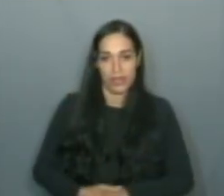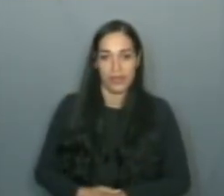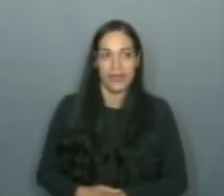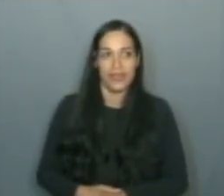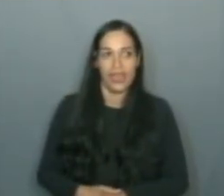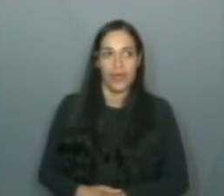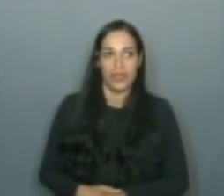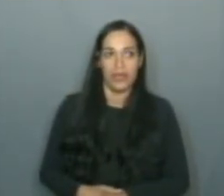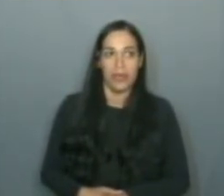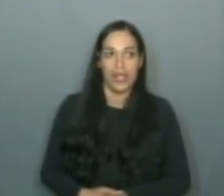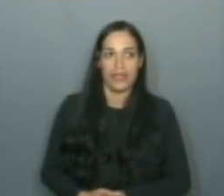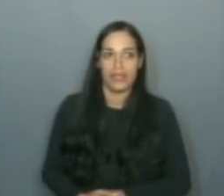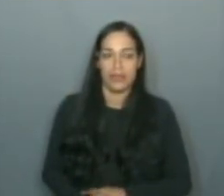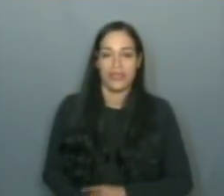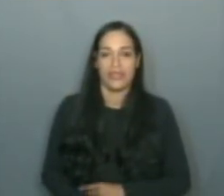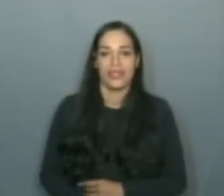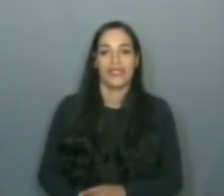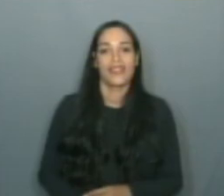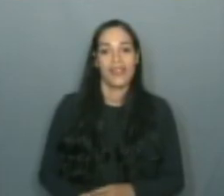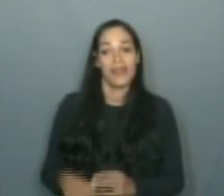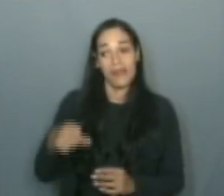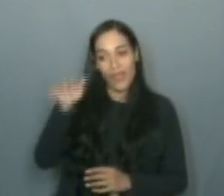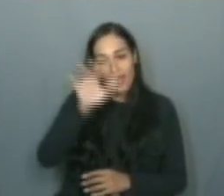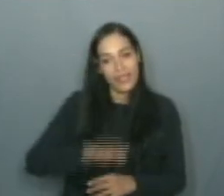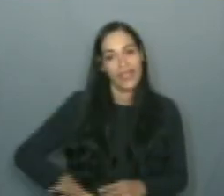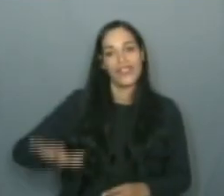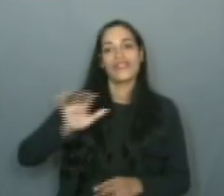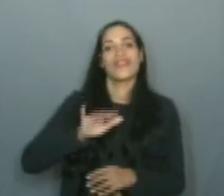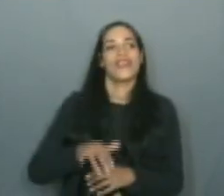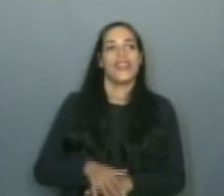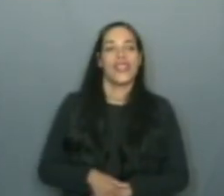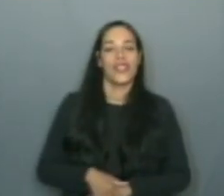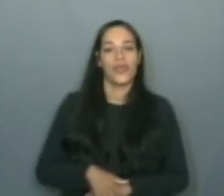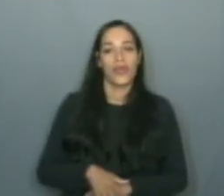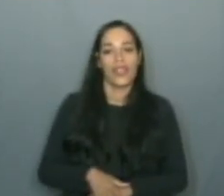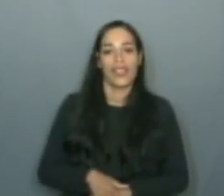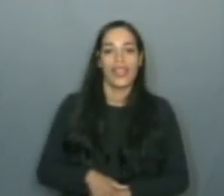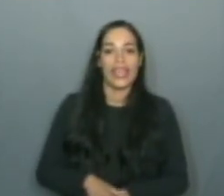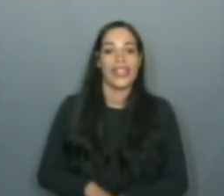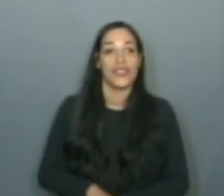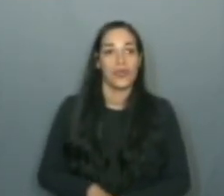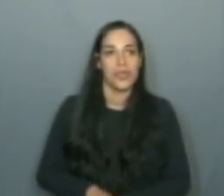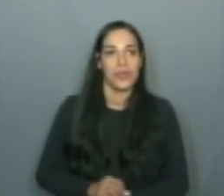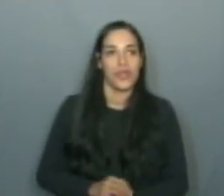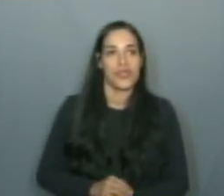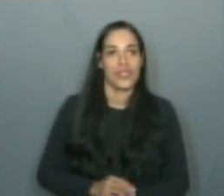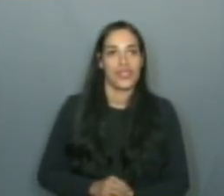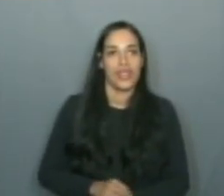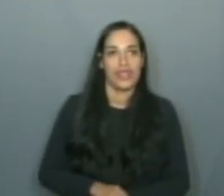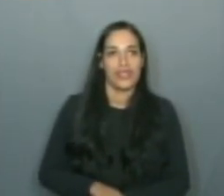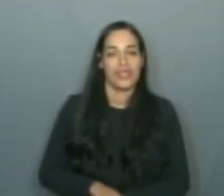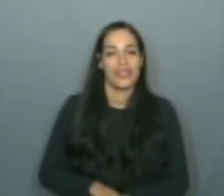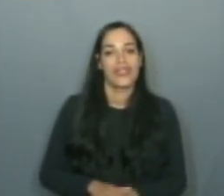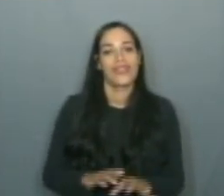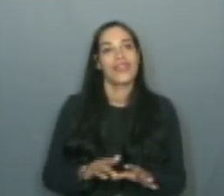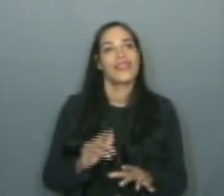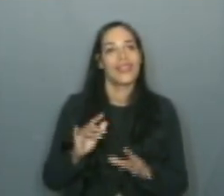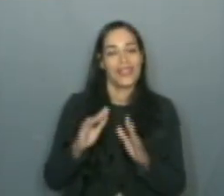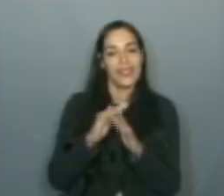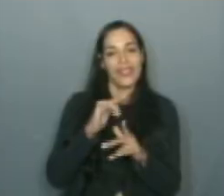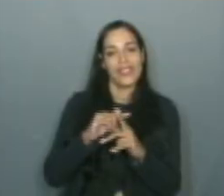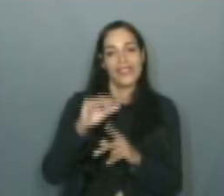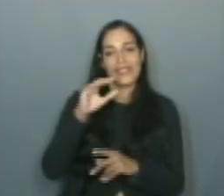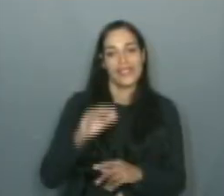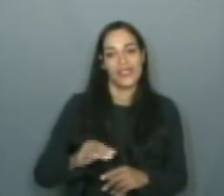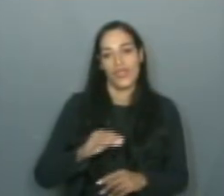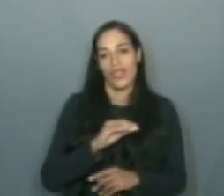do Nordeste. Repito, eu tenho conhecimento de causa, porque atuo na Igreja Católica,